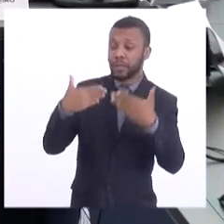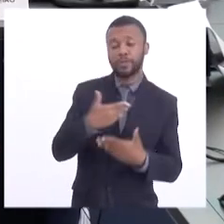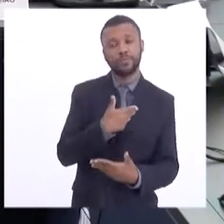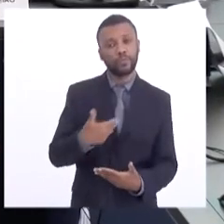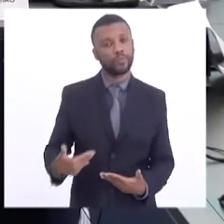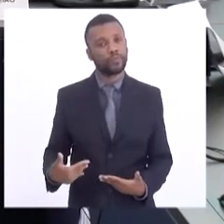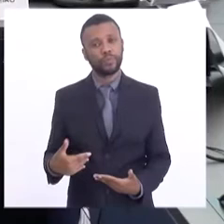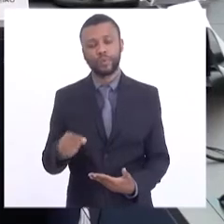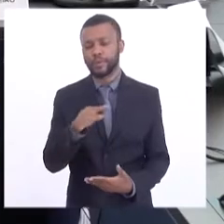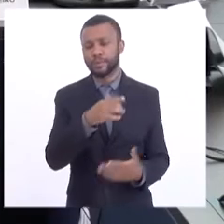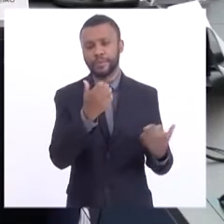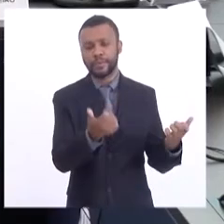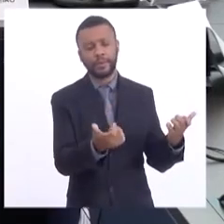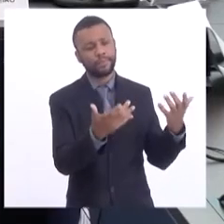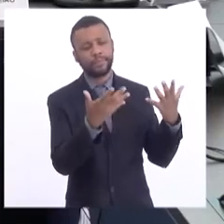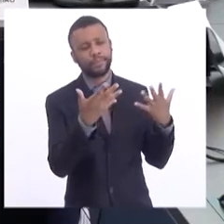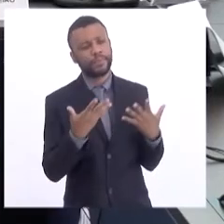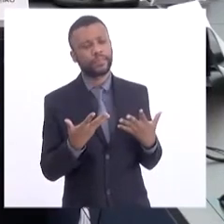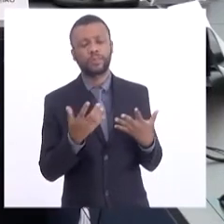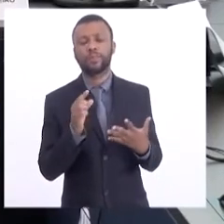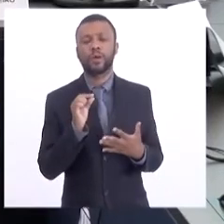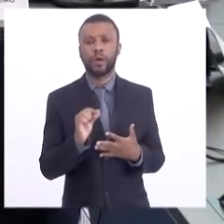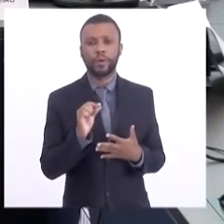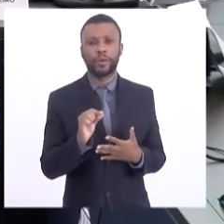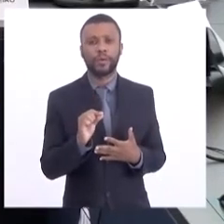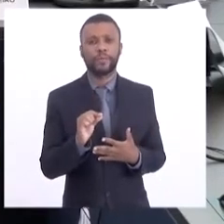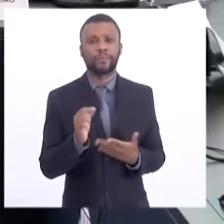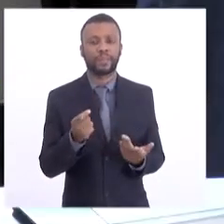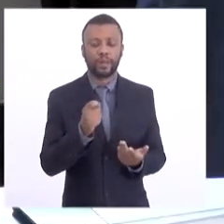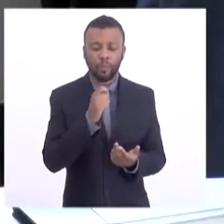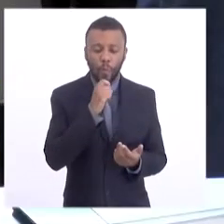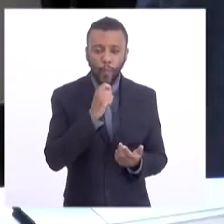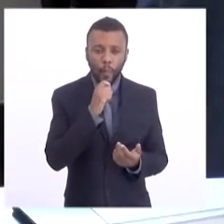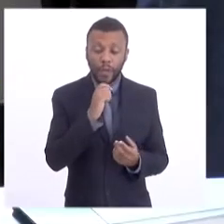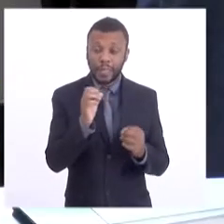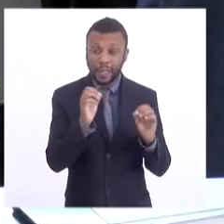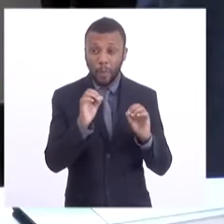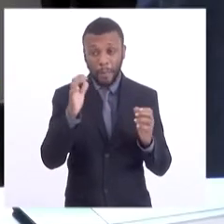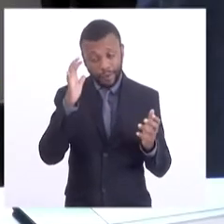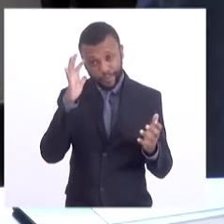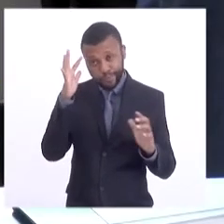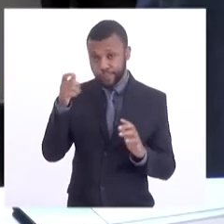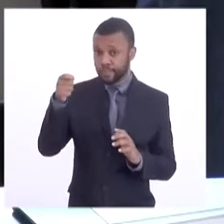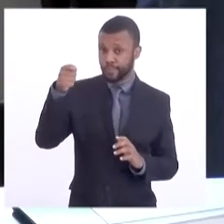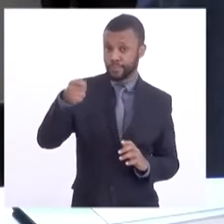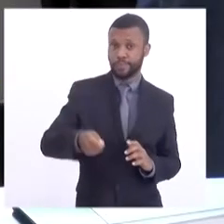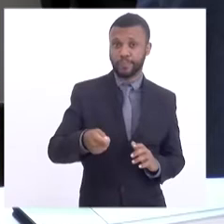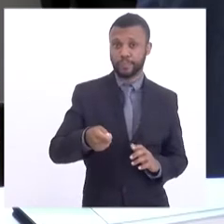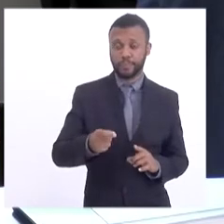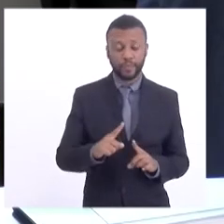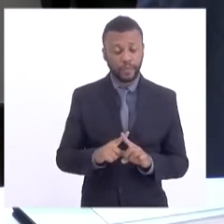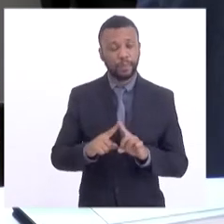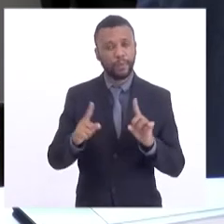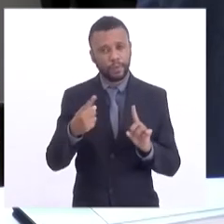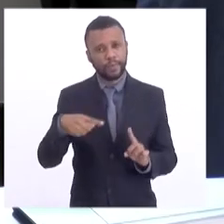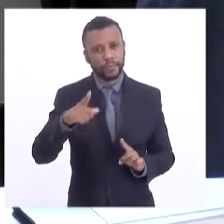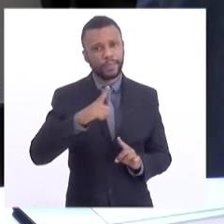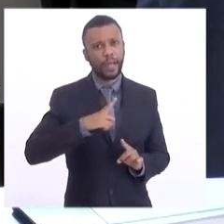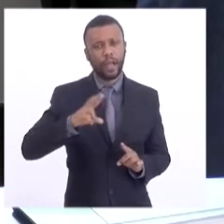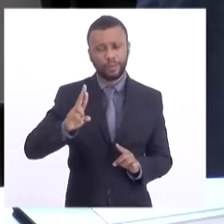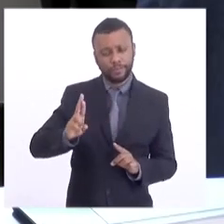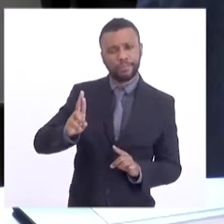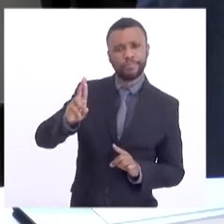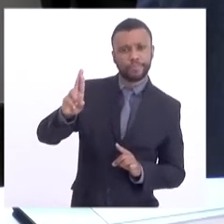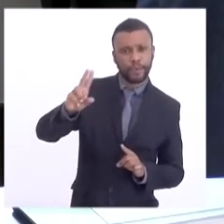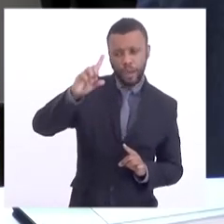é que e não há nenhuma determinação mais os senhores têm autoridade